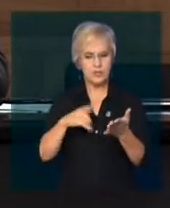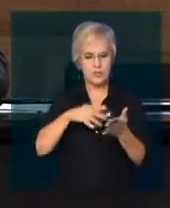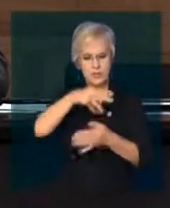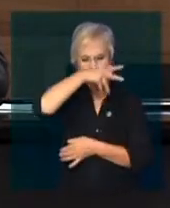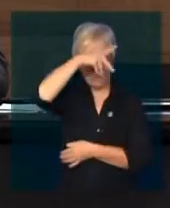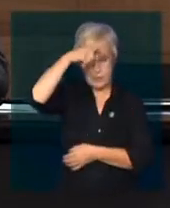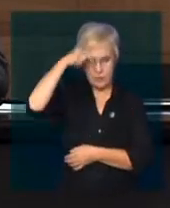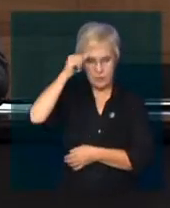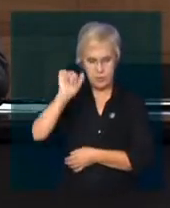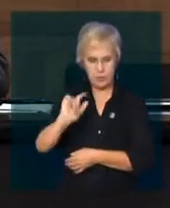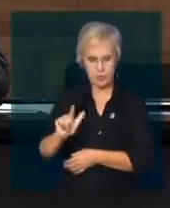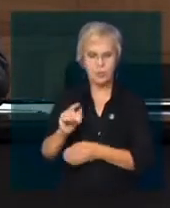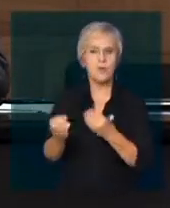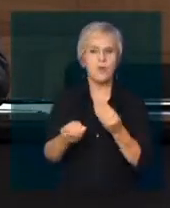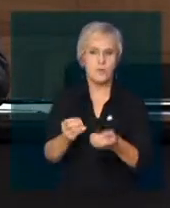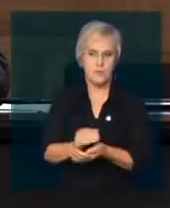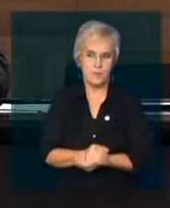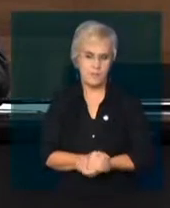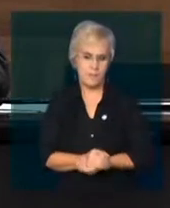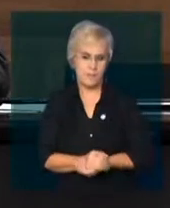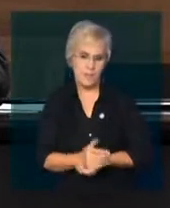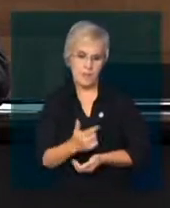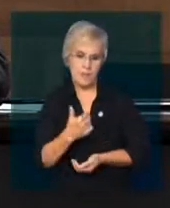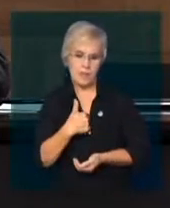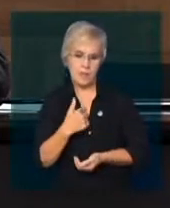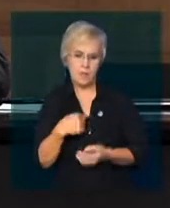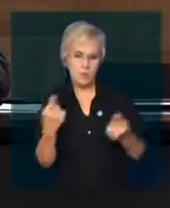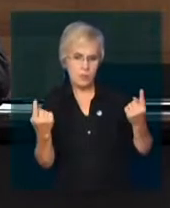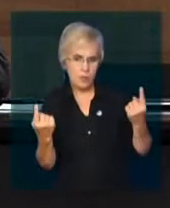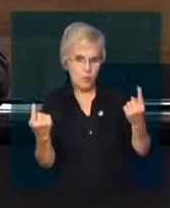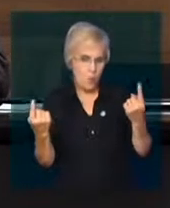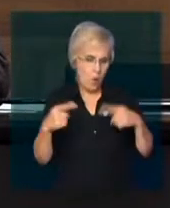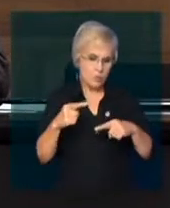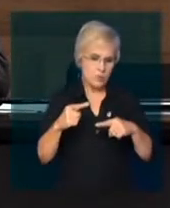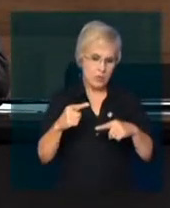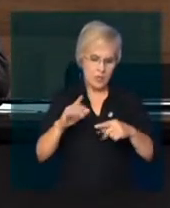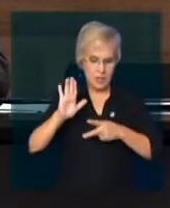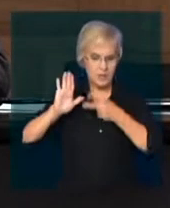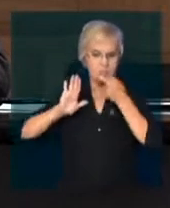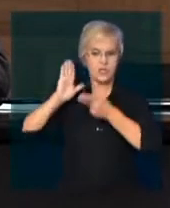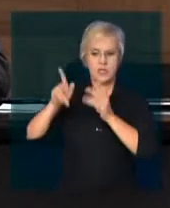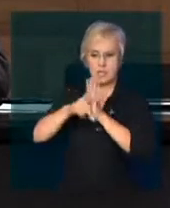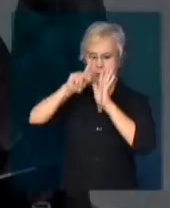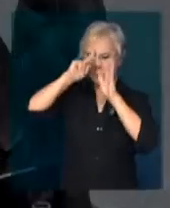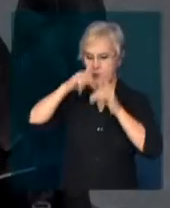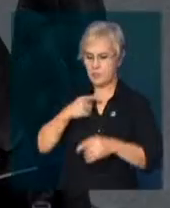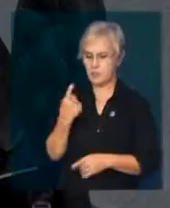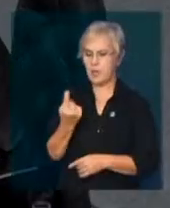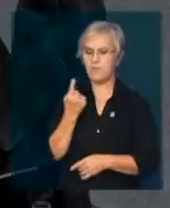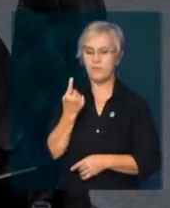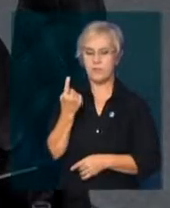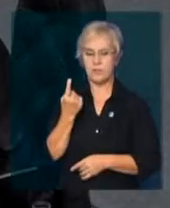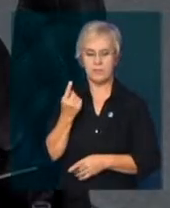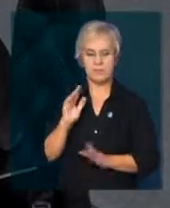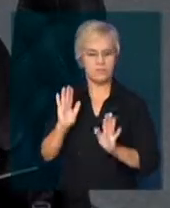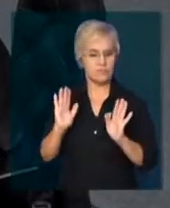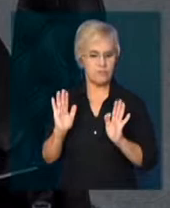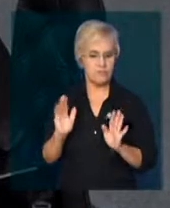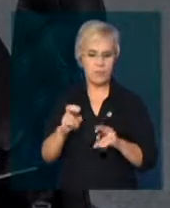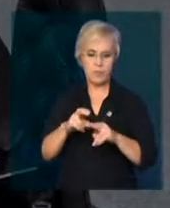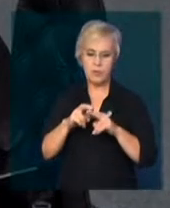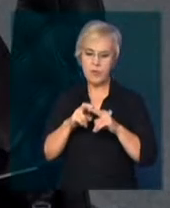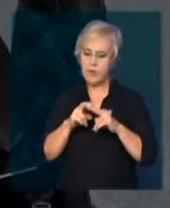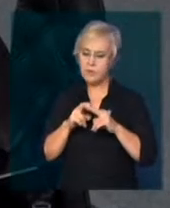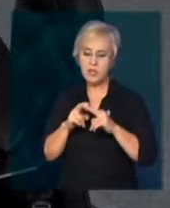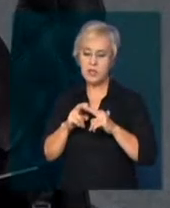Sul. Eu, particularmente, sou contrário às candidaturas avulsas. Eu acho que a candidatura avulsa é a negação do partido político. E